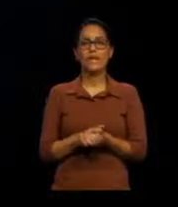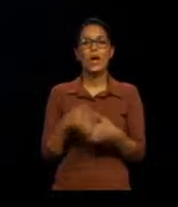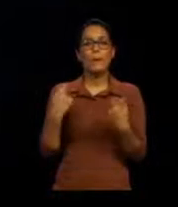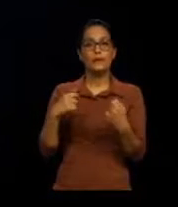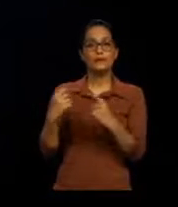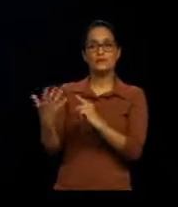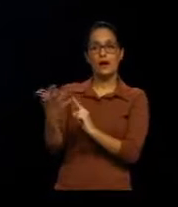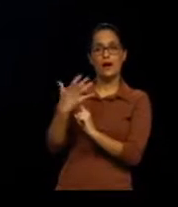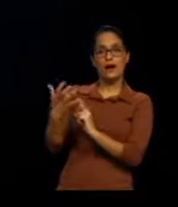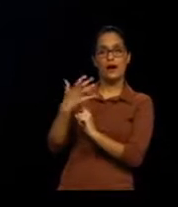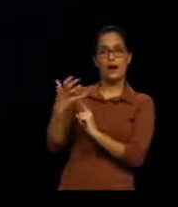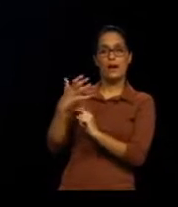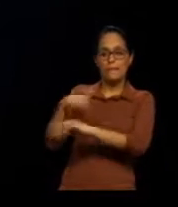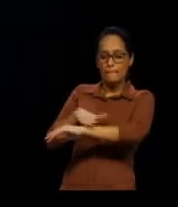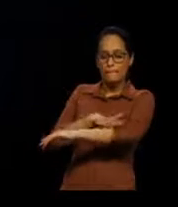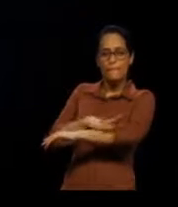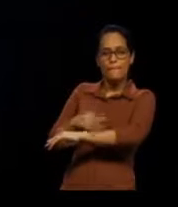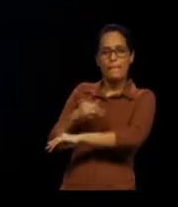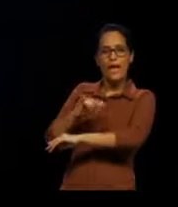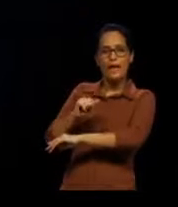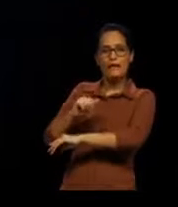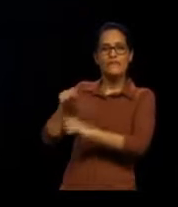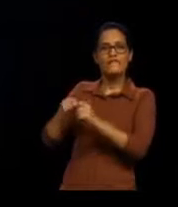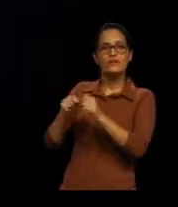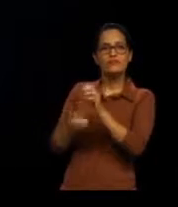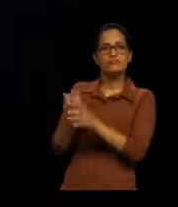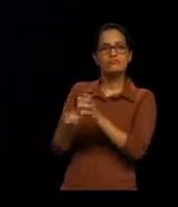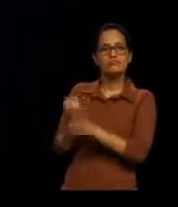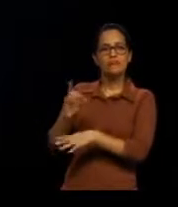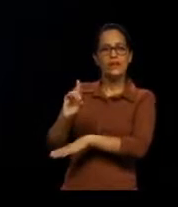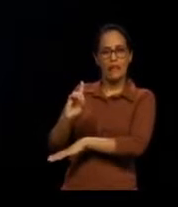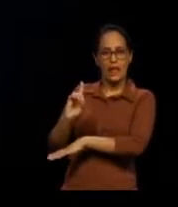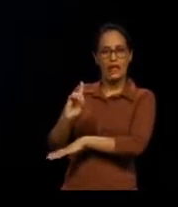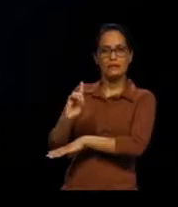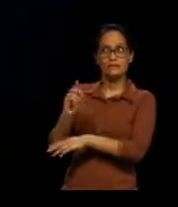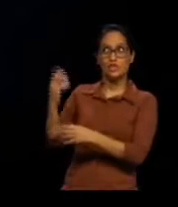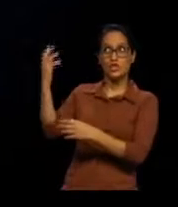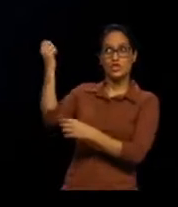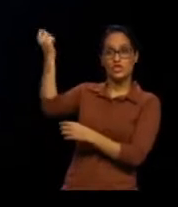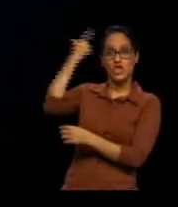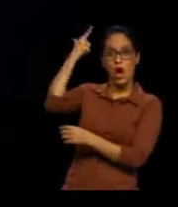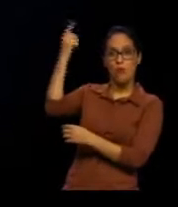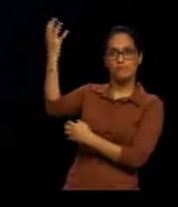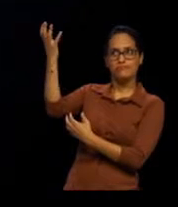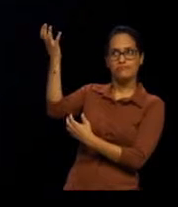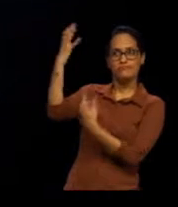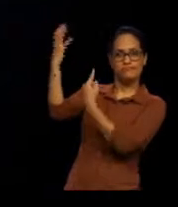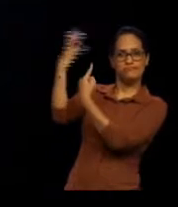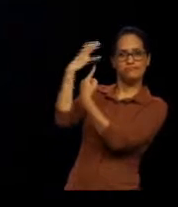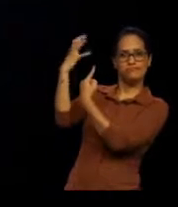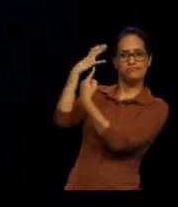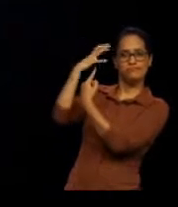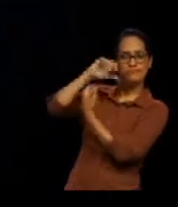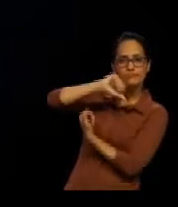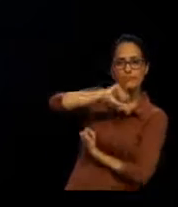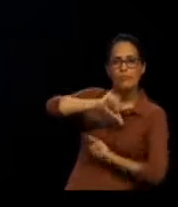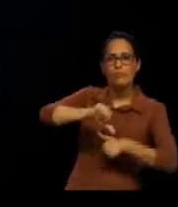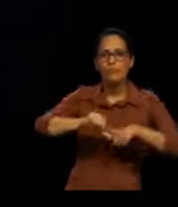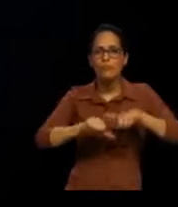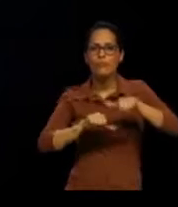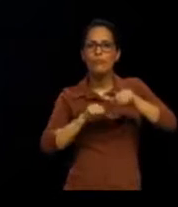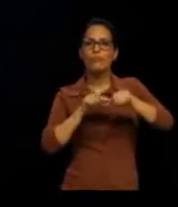células do nosso corpo, da pele a produzir vitamina D. Então, os raios ultravioletas, eles vão converter um derivado